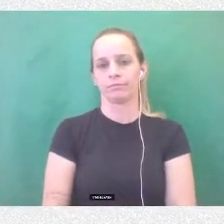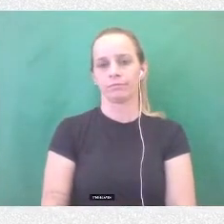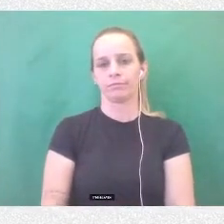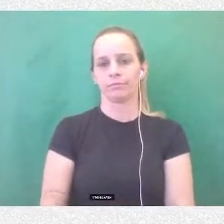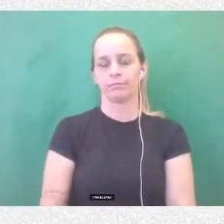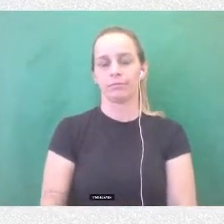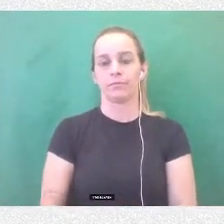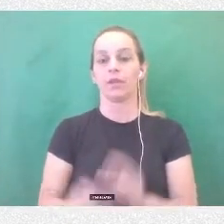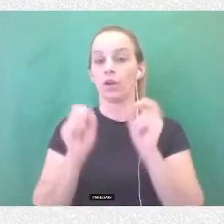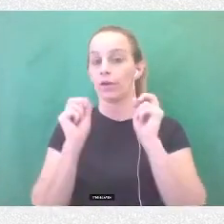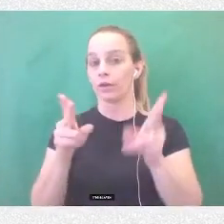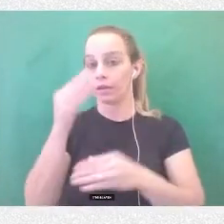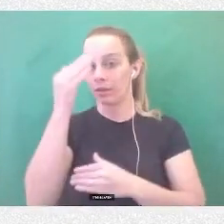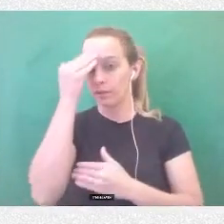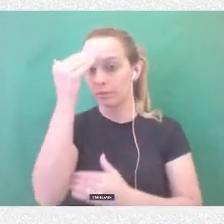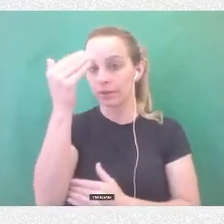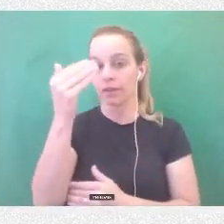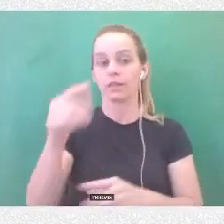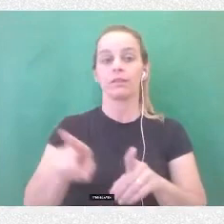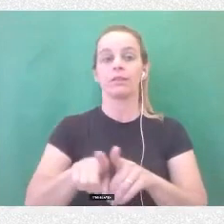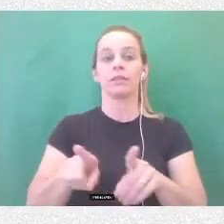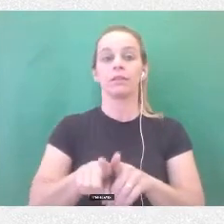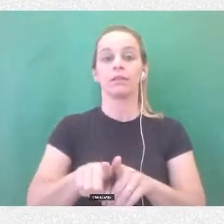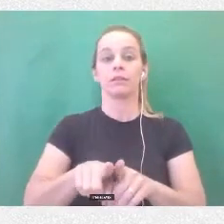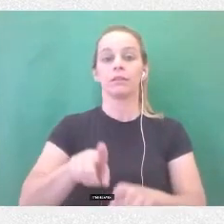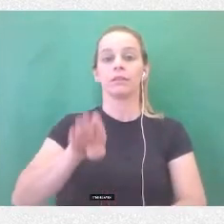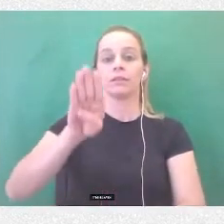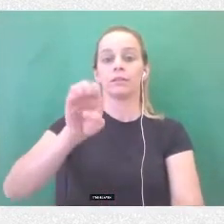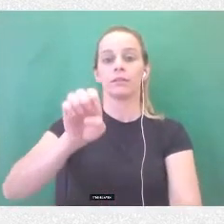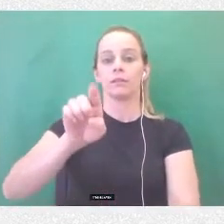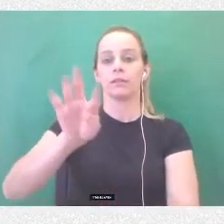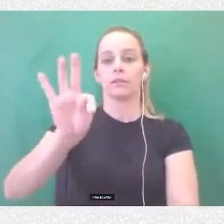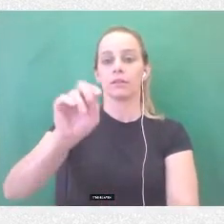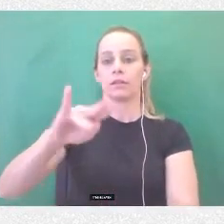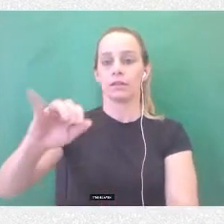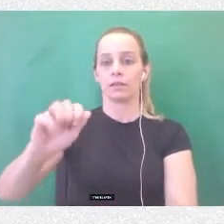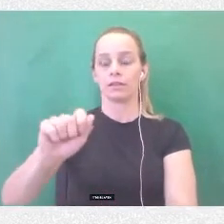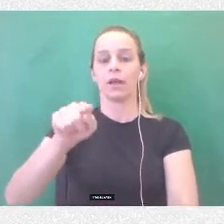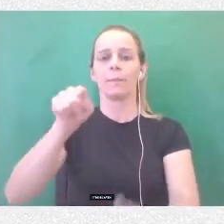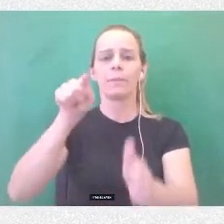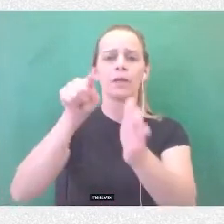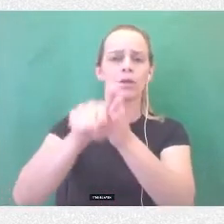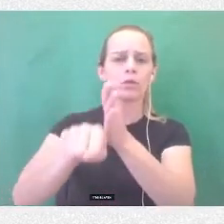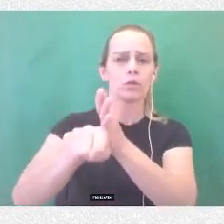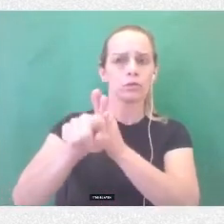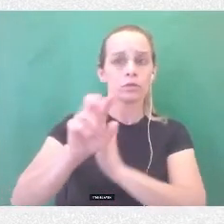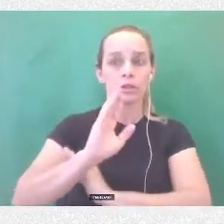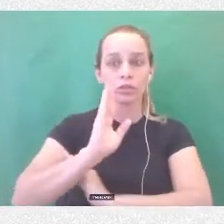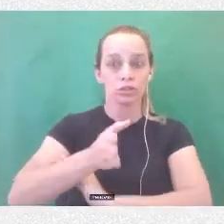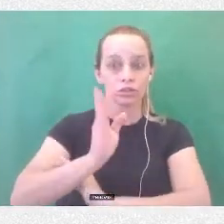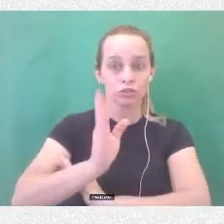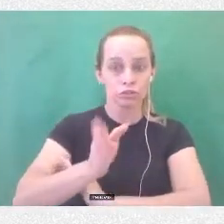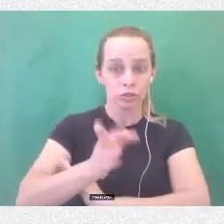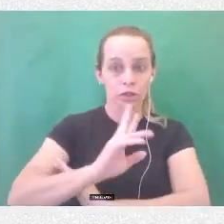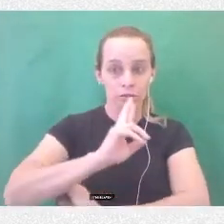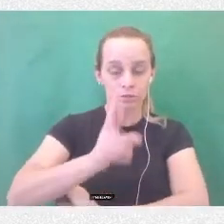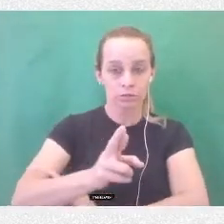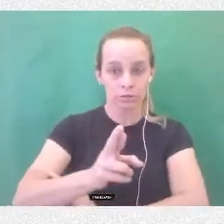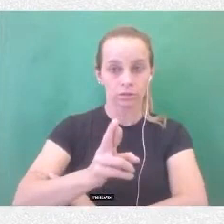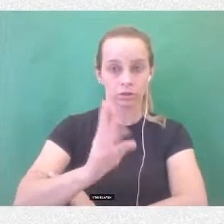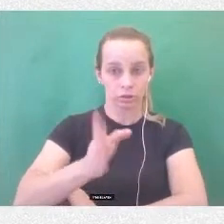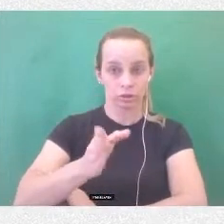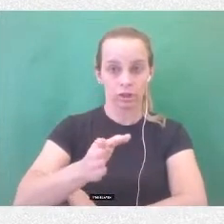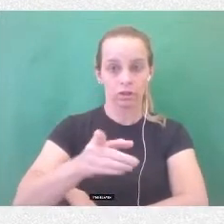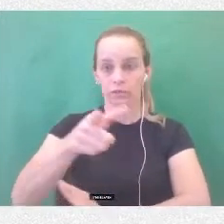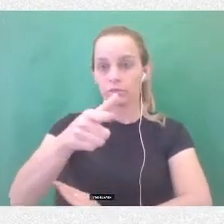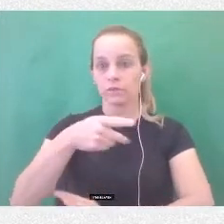Ok, obrigado. Eu pergunto para a Betânia do Metrópolis se a pergunta que você tinha feito, eu acredito que você já esteja respondida. Você só confirma para mim,